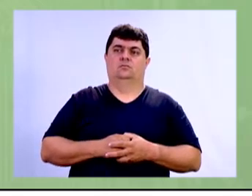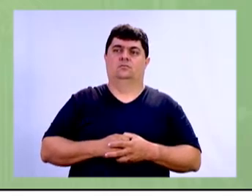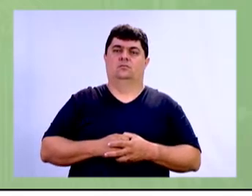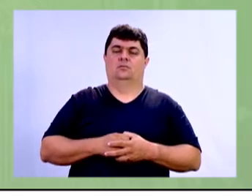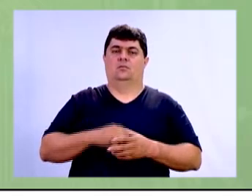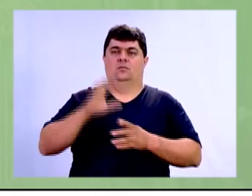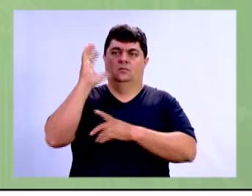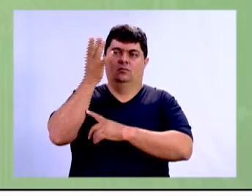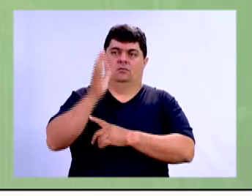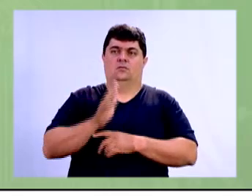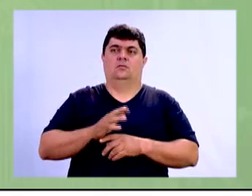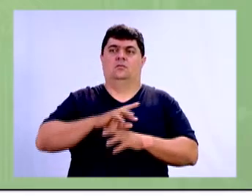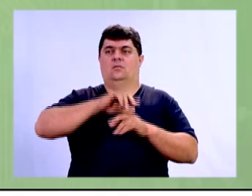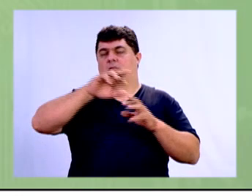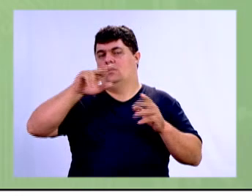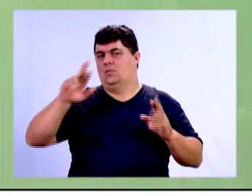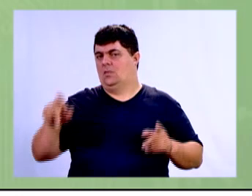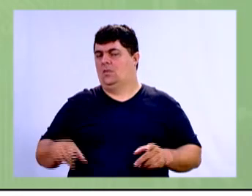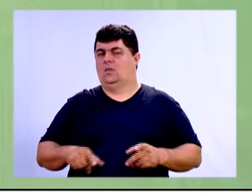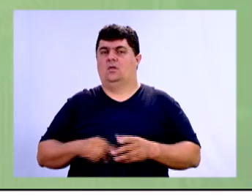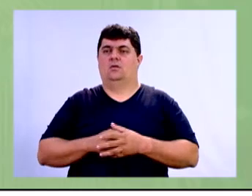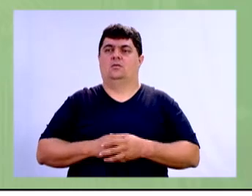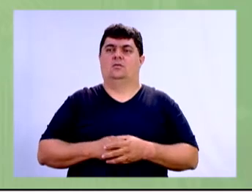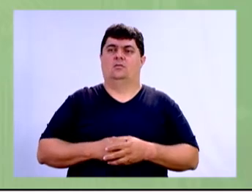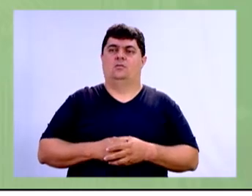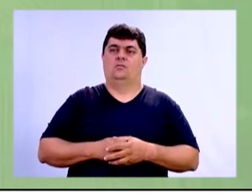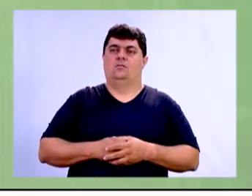Árvores, grafos.